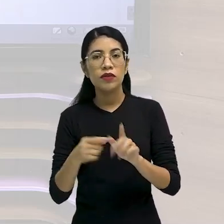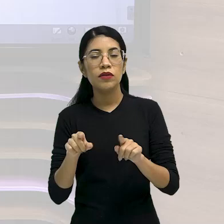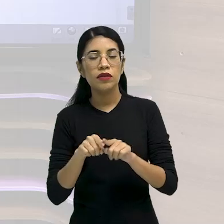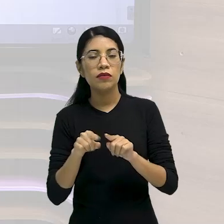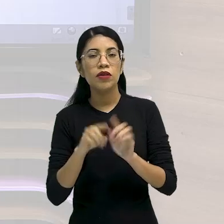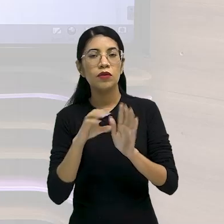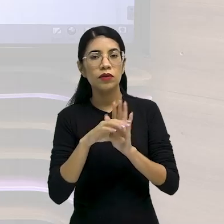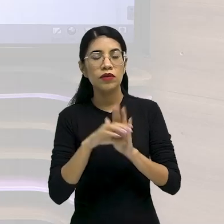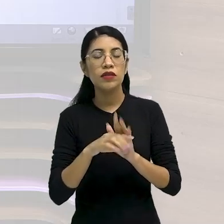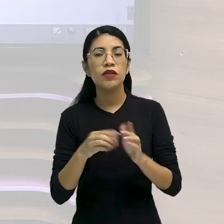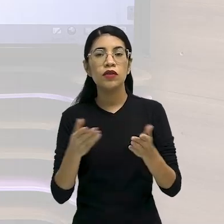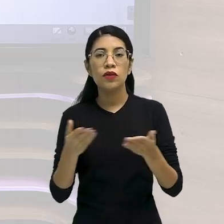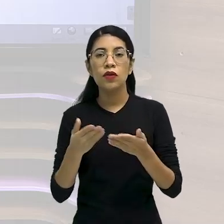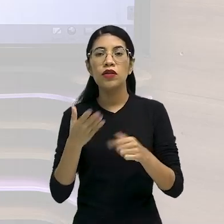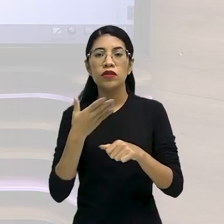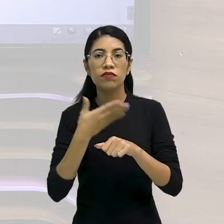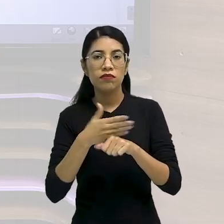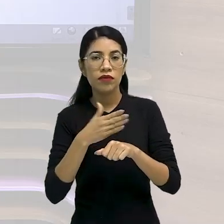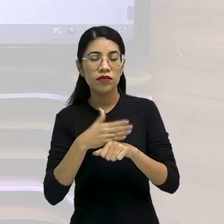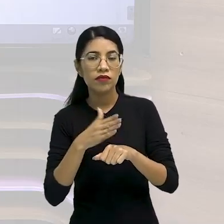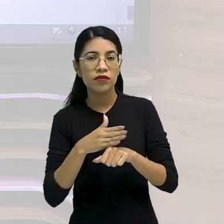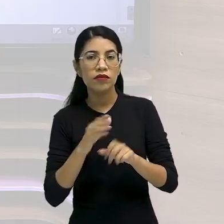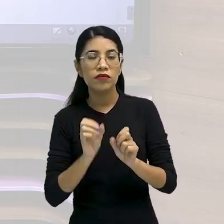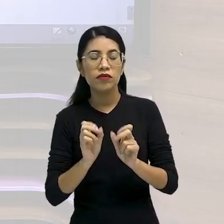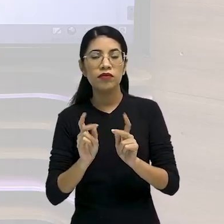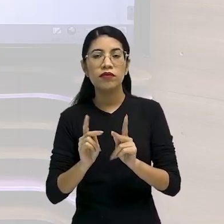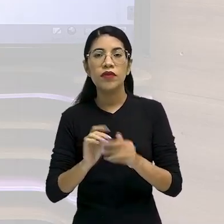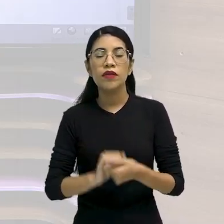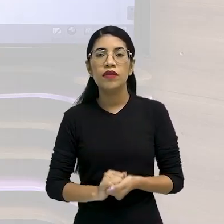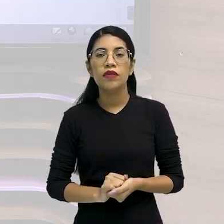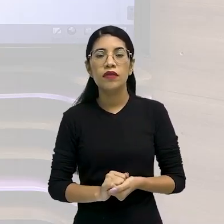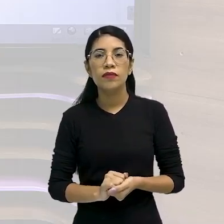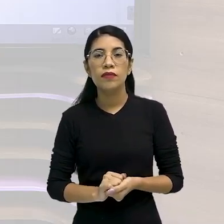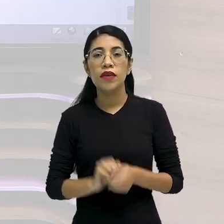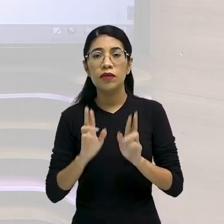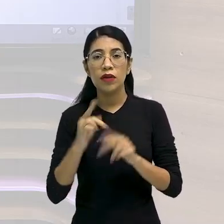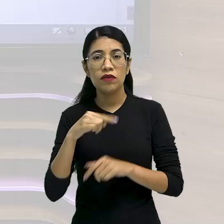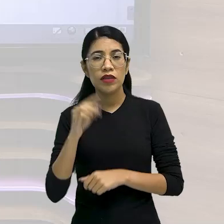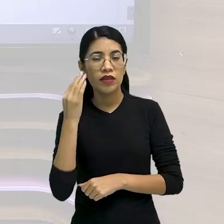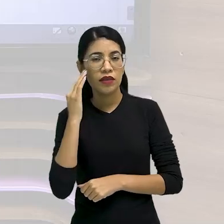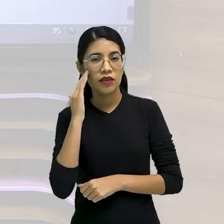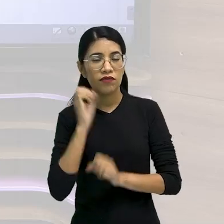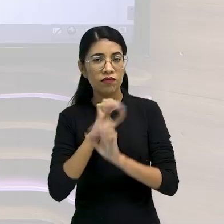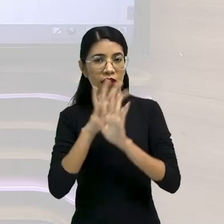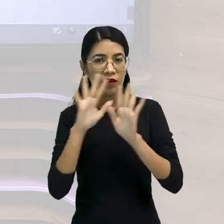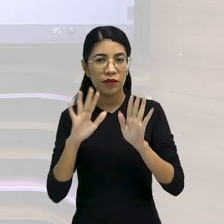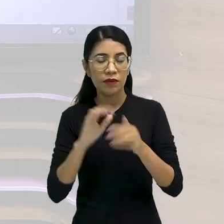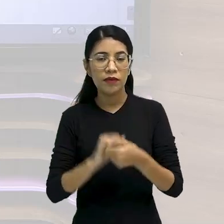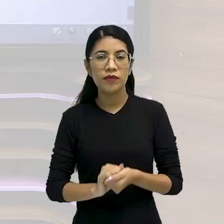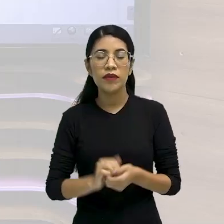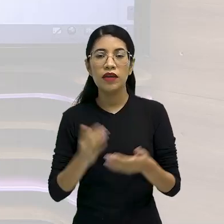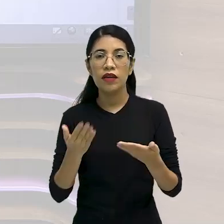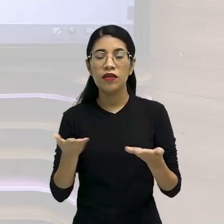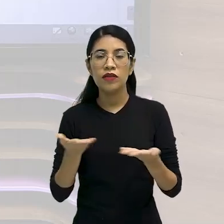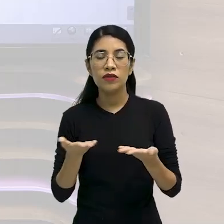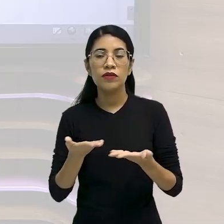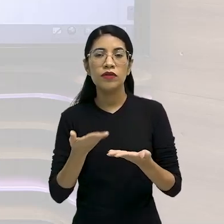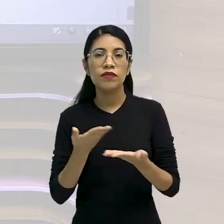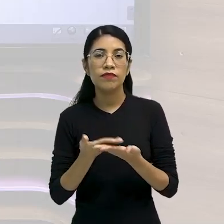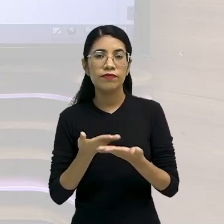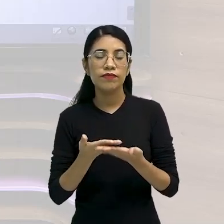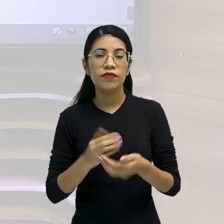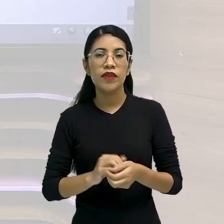75 e mais 50. Somando tudo, 180 graus. Bacana? Pessoal, então,